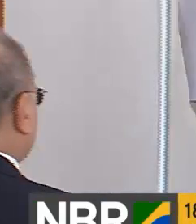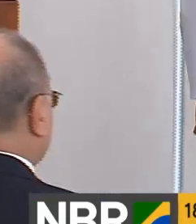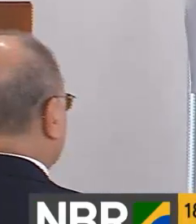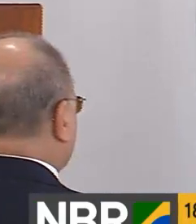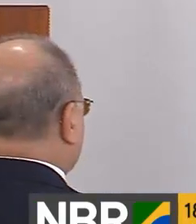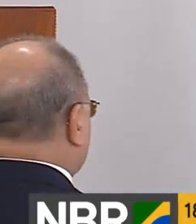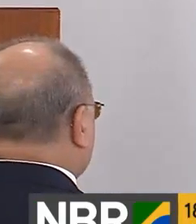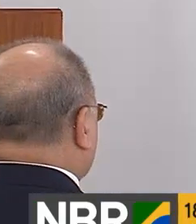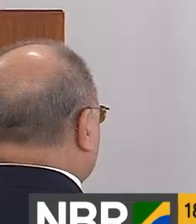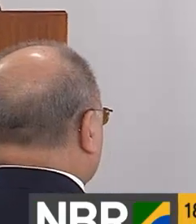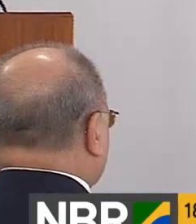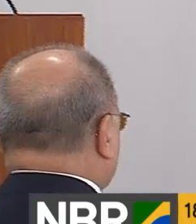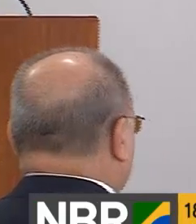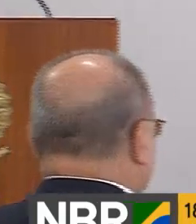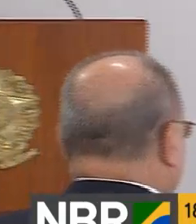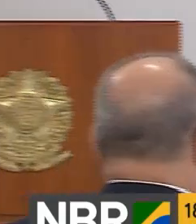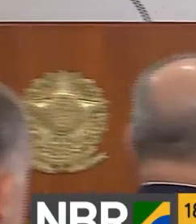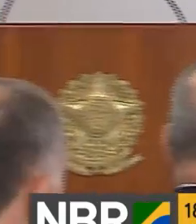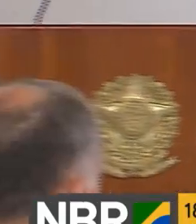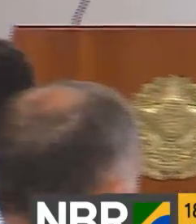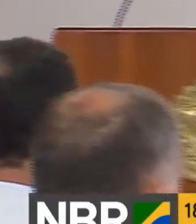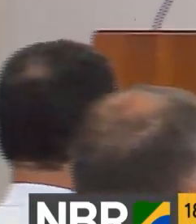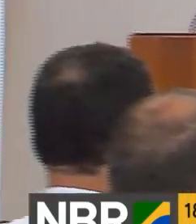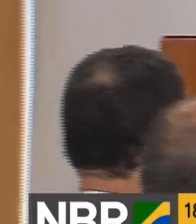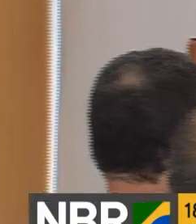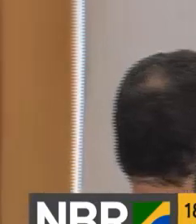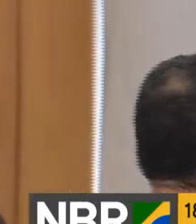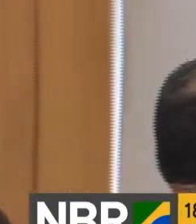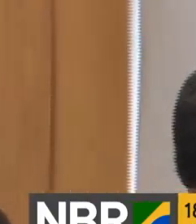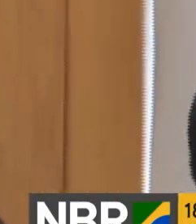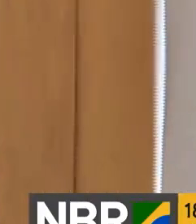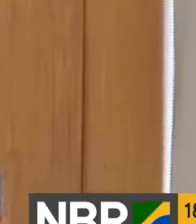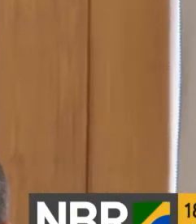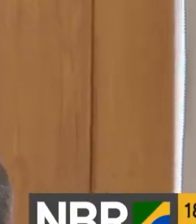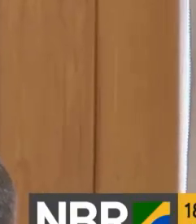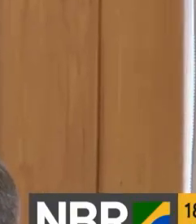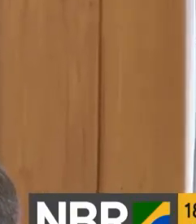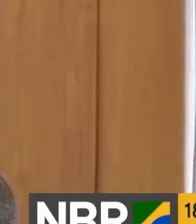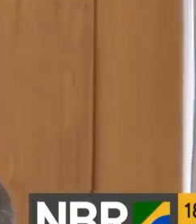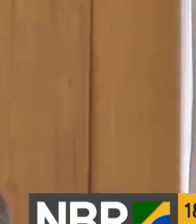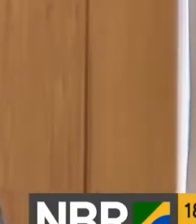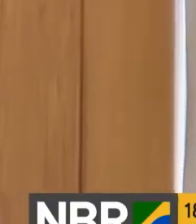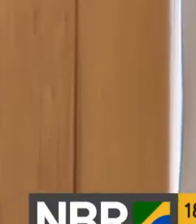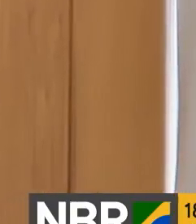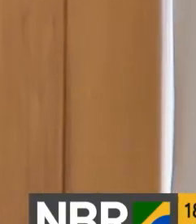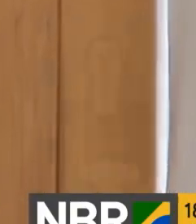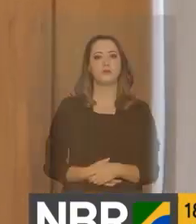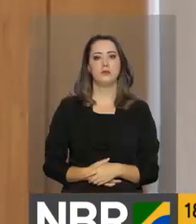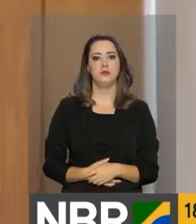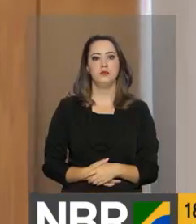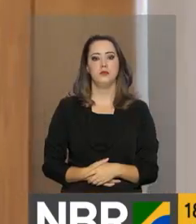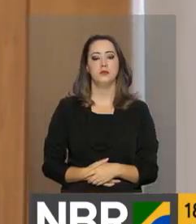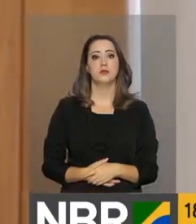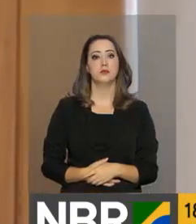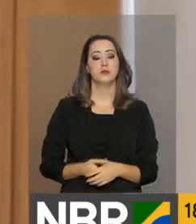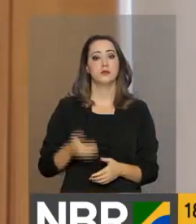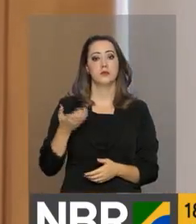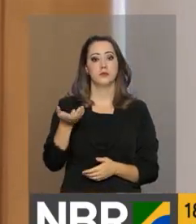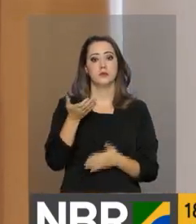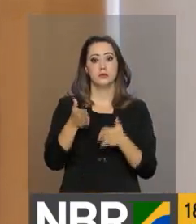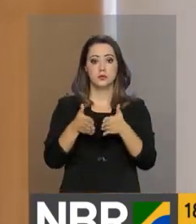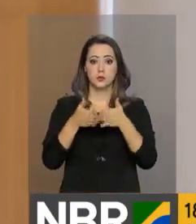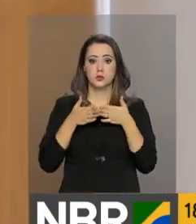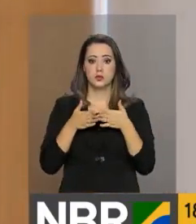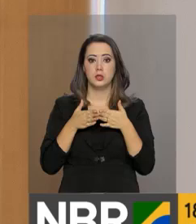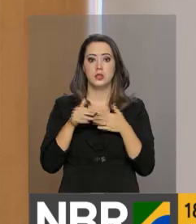senhoras e senhores com a palavra o presidente da república michel temer eu quero comum e com licença